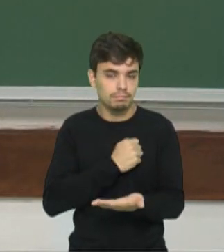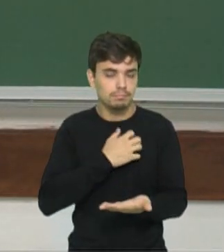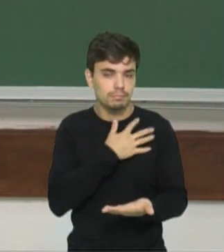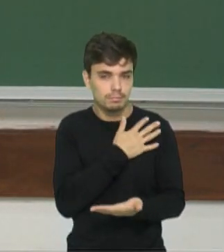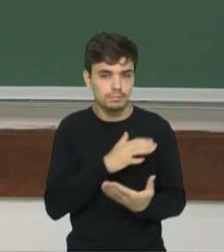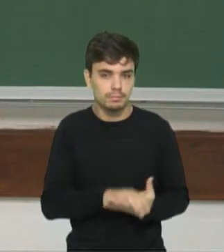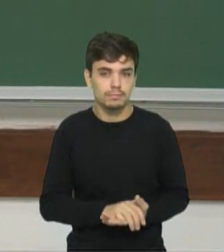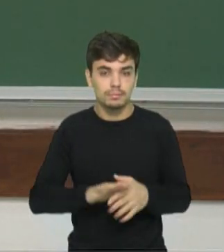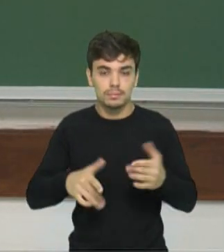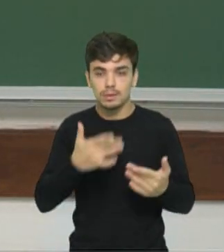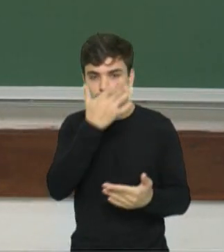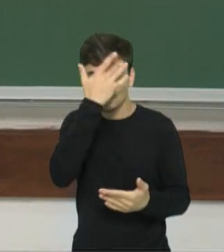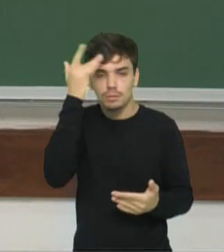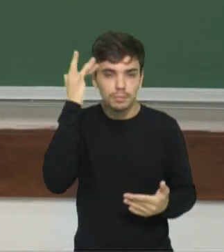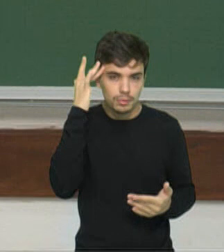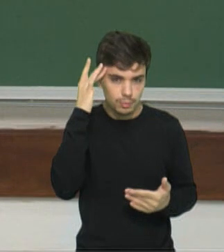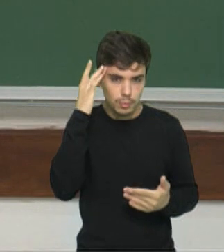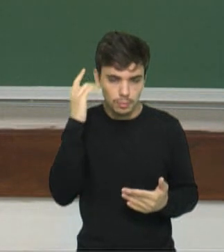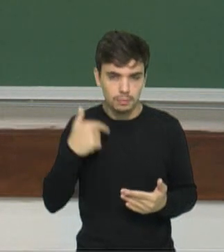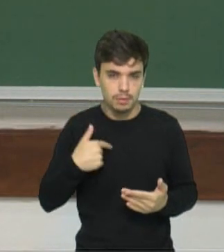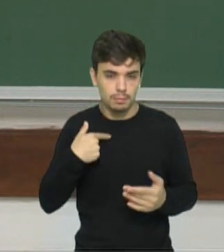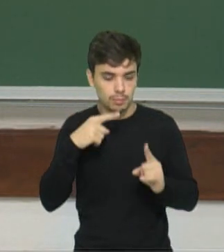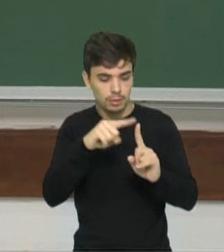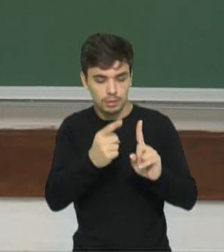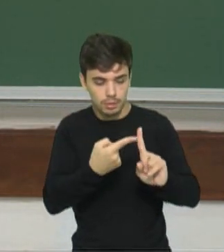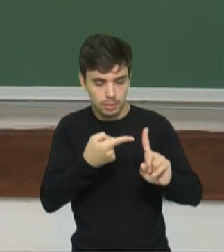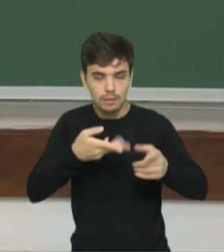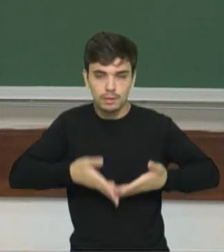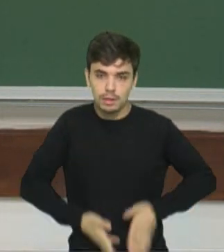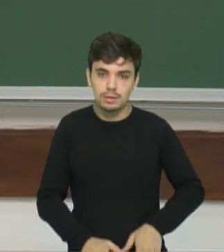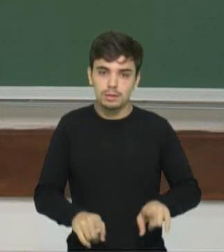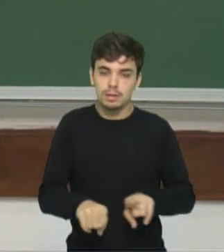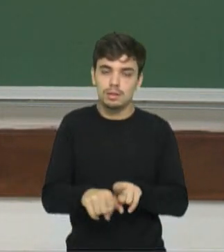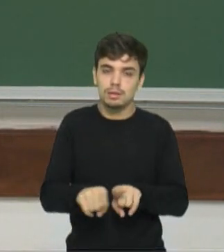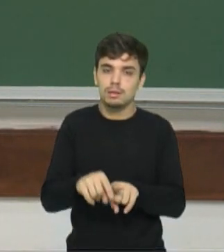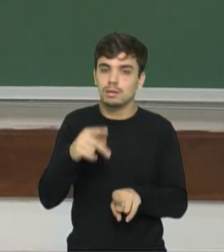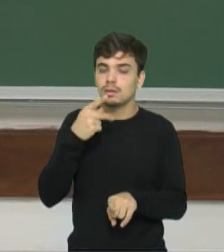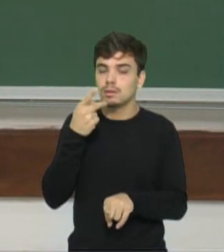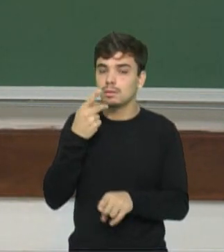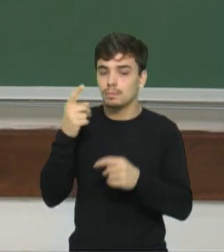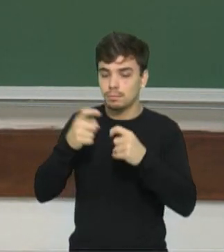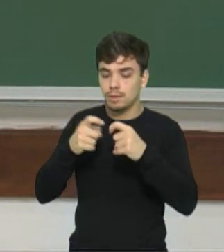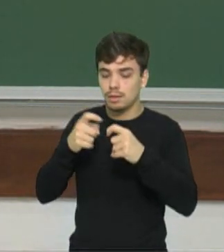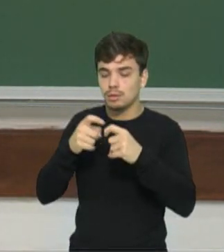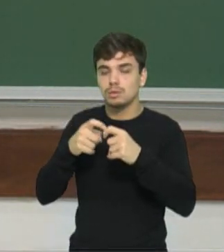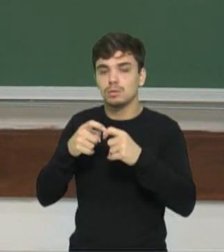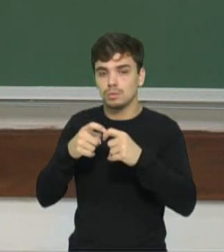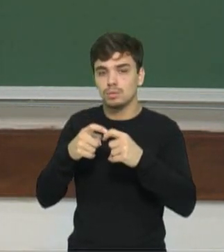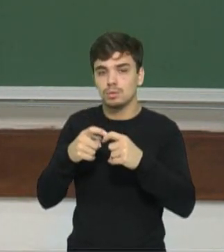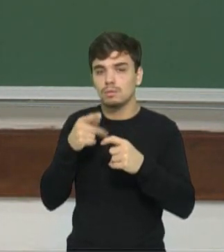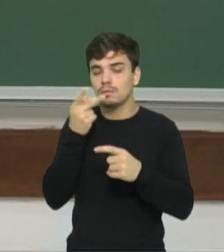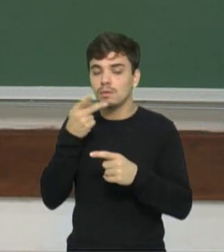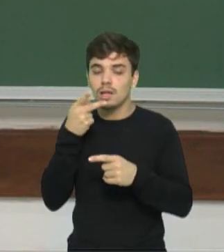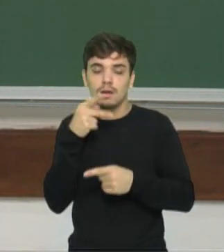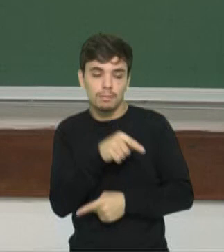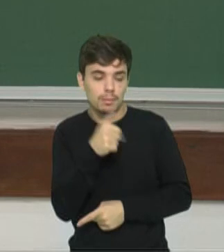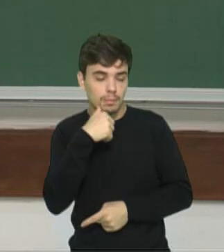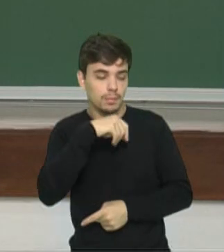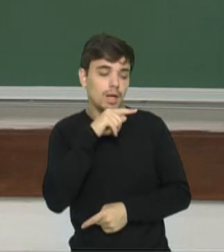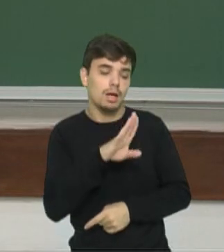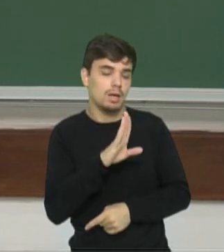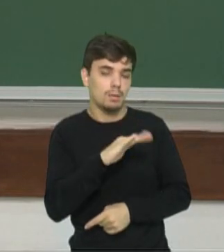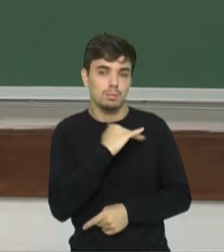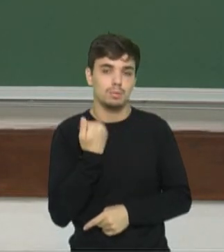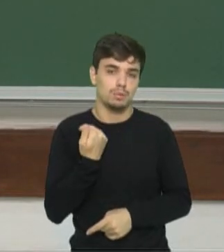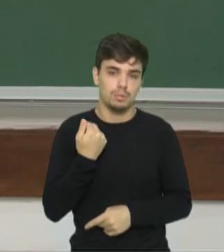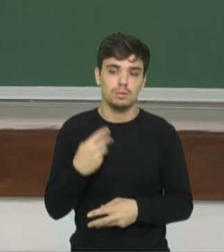ela ia dar à luz a essas crianças, os médicos diziam que a criança havia nascido sem vida e eles destinavam essas crianças para a adoção de famílias